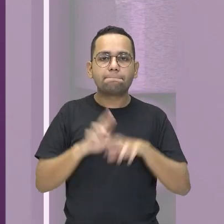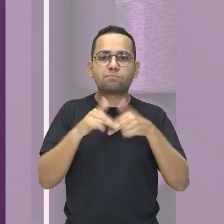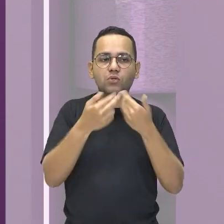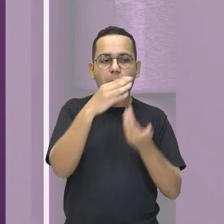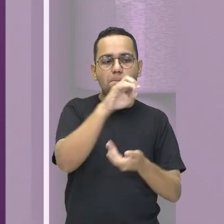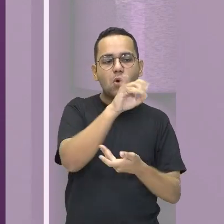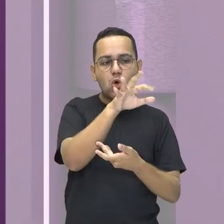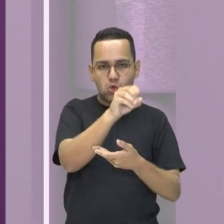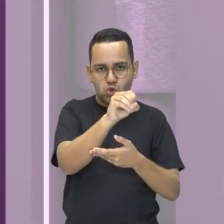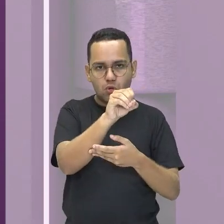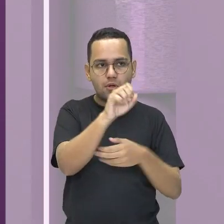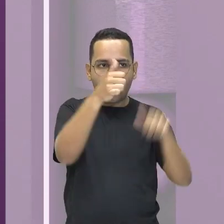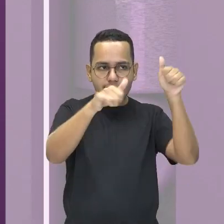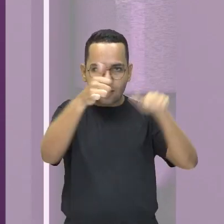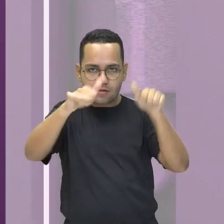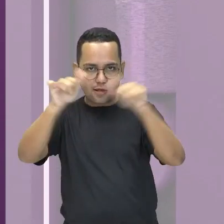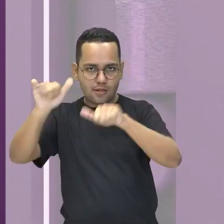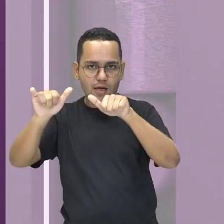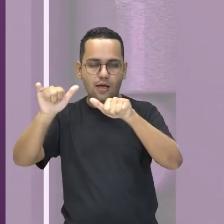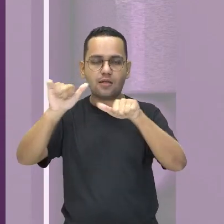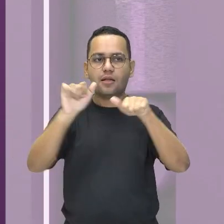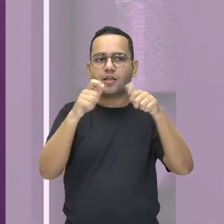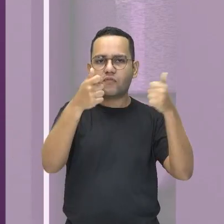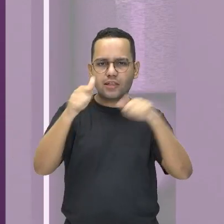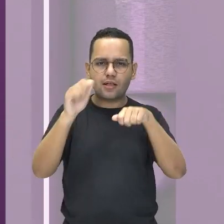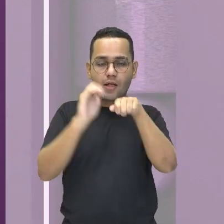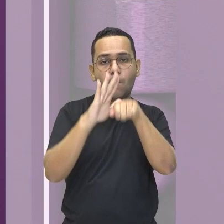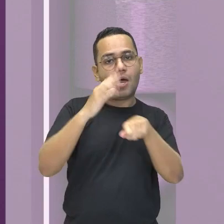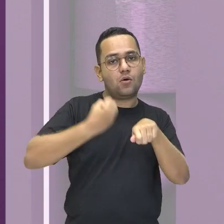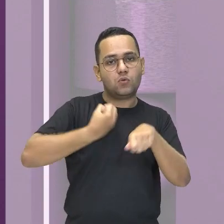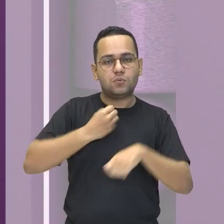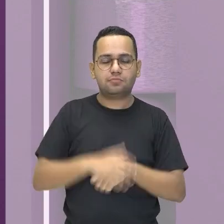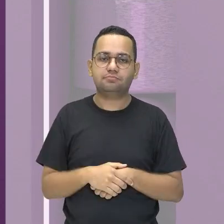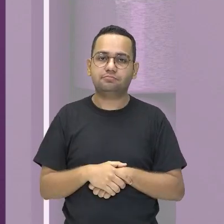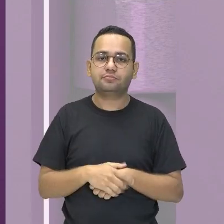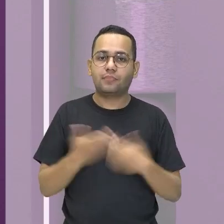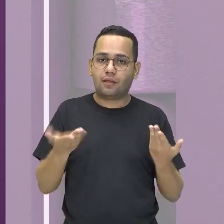nosso polinômio. Essa foi a nossa aula, eu espero que vocês tenham